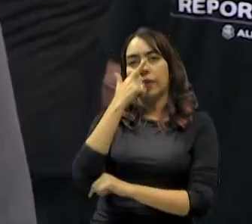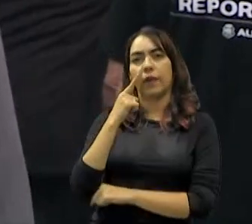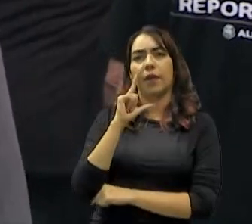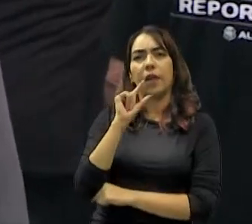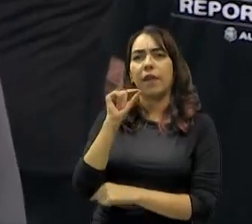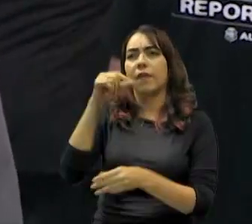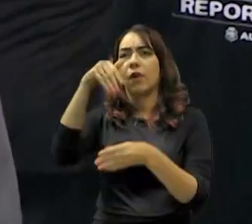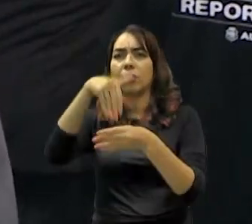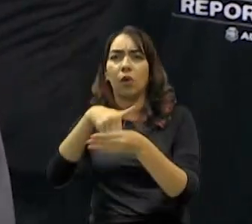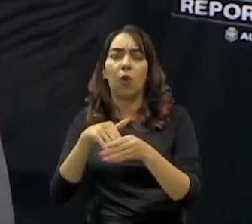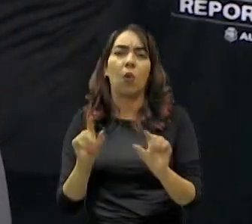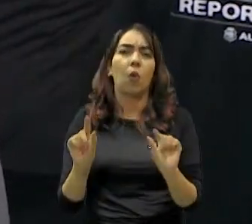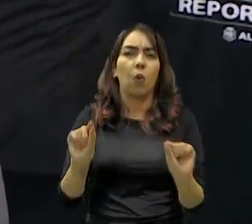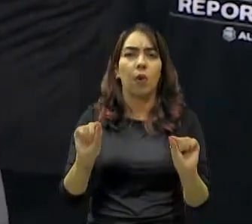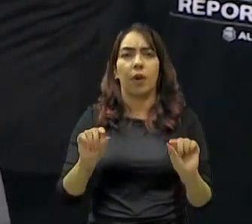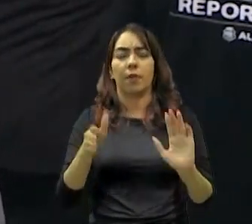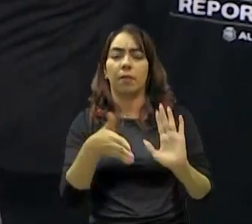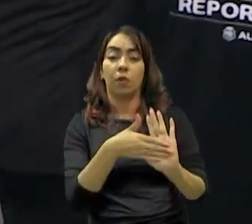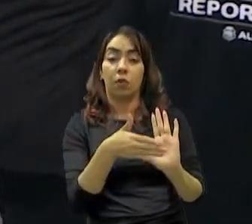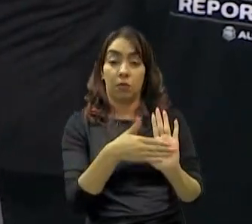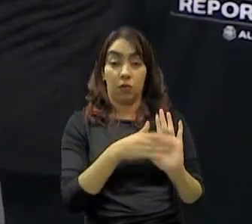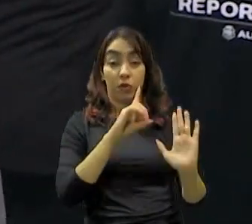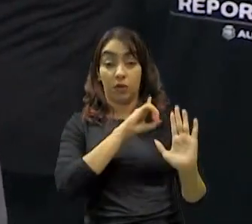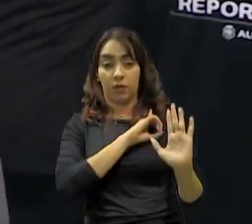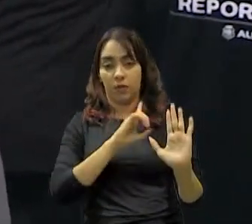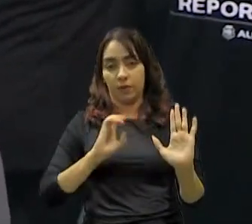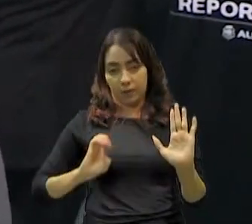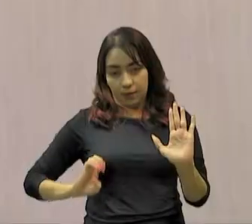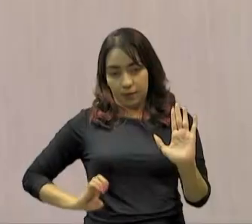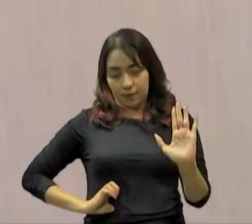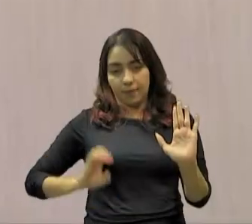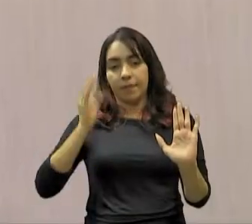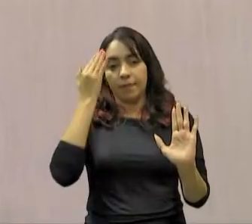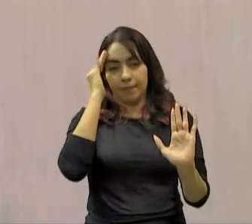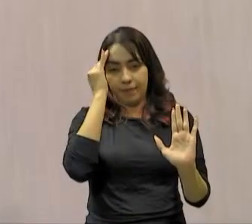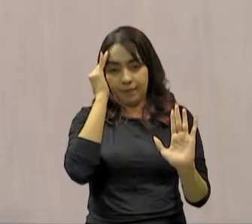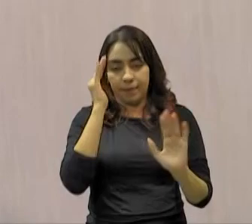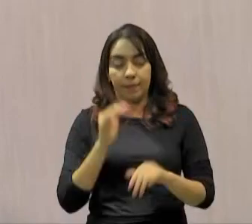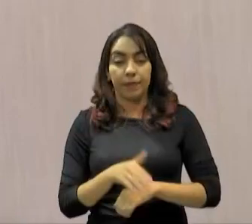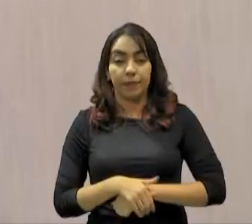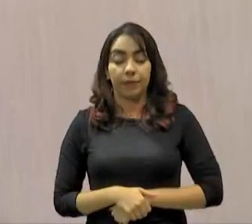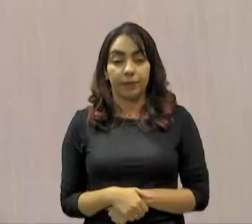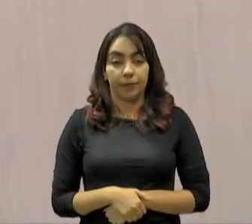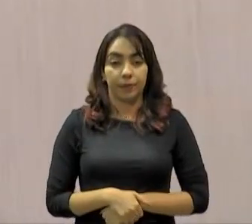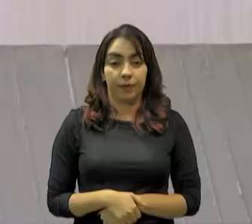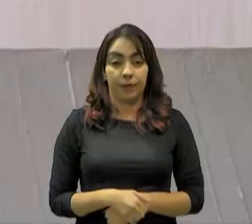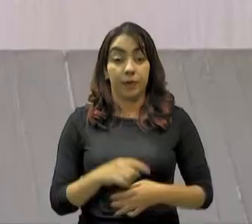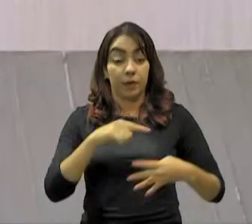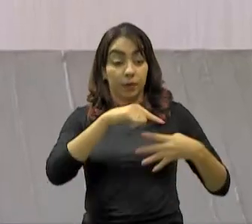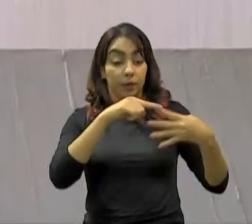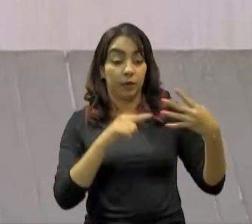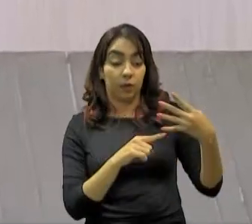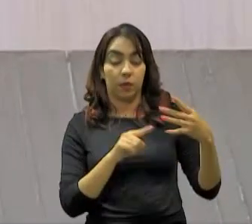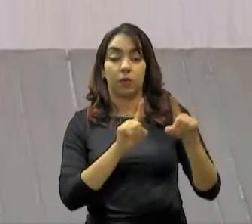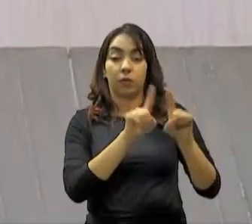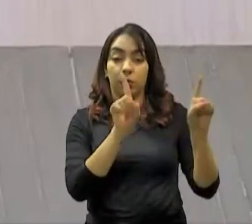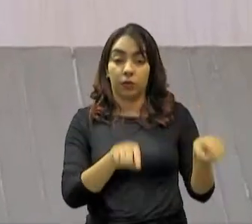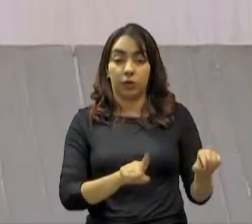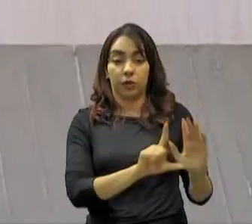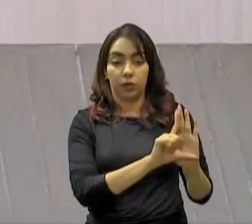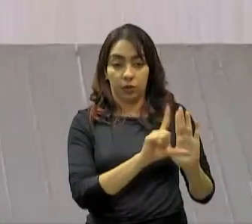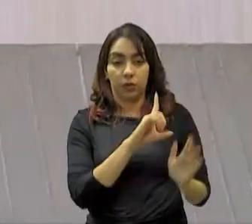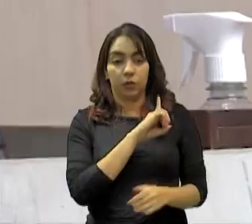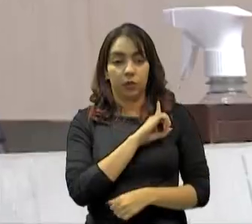transparência onde e como o deputado está exercendo o seu mandato. 4 projetos de lei de autoria dos deputados também